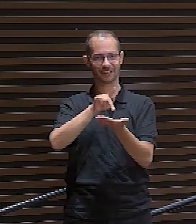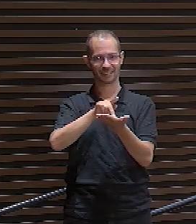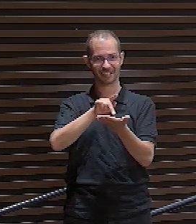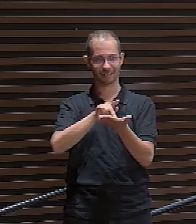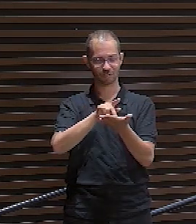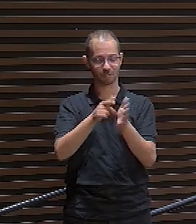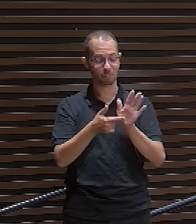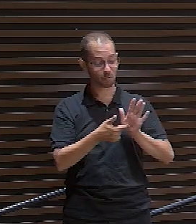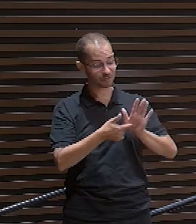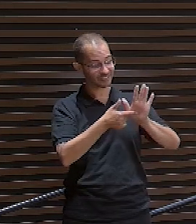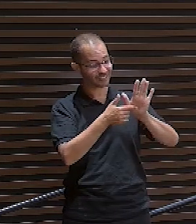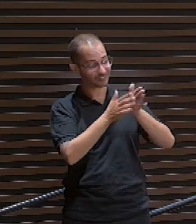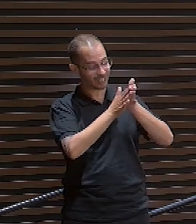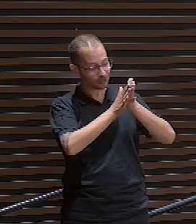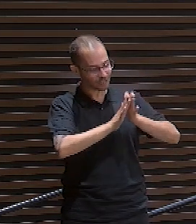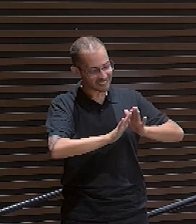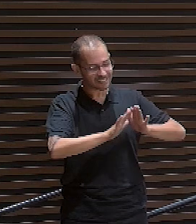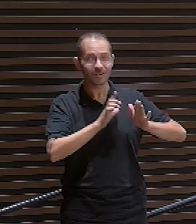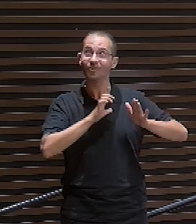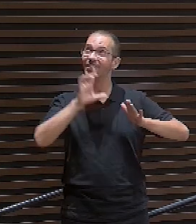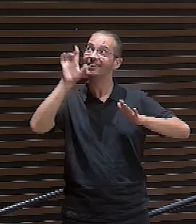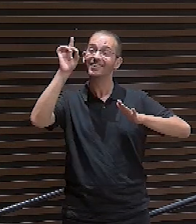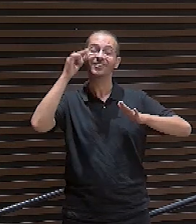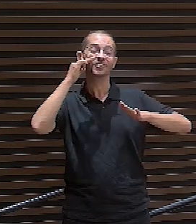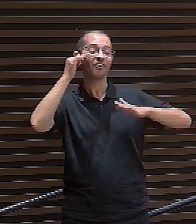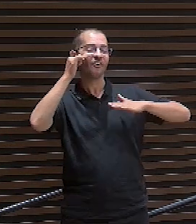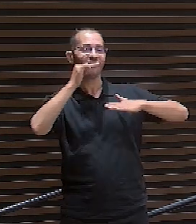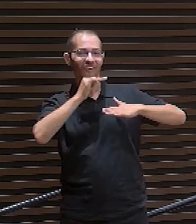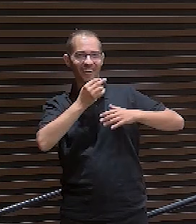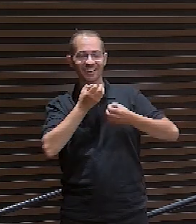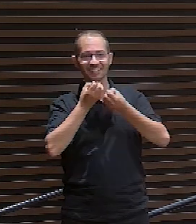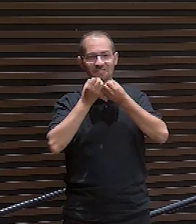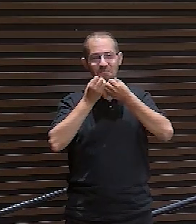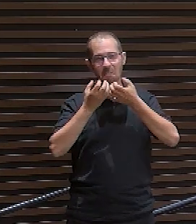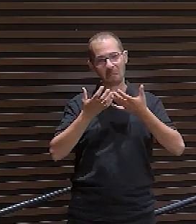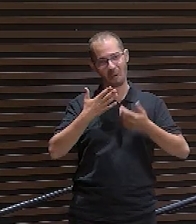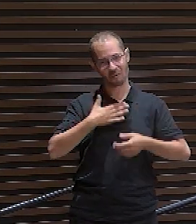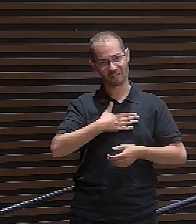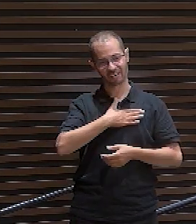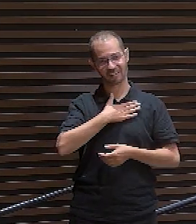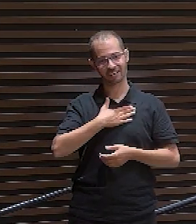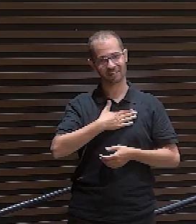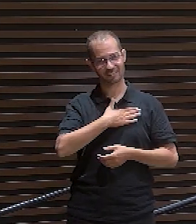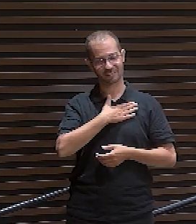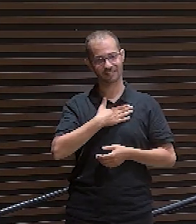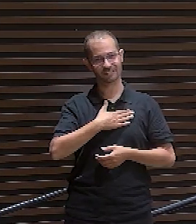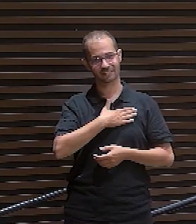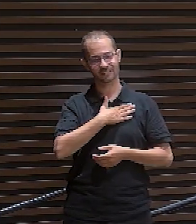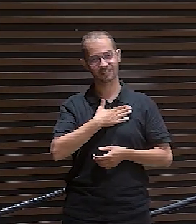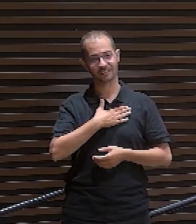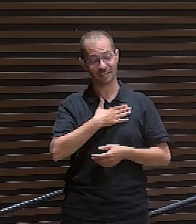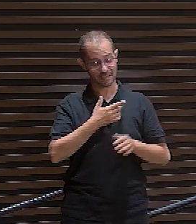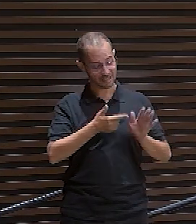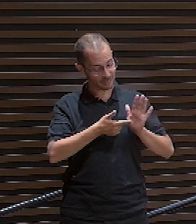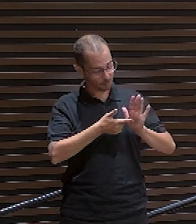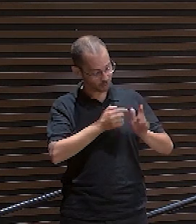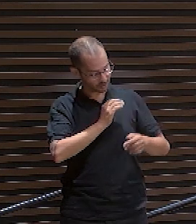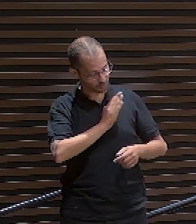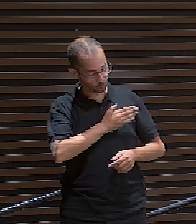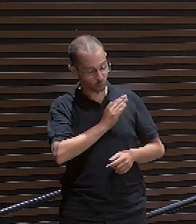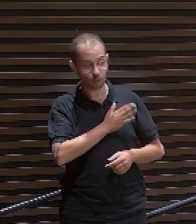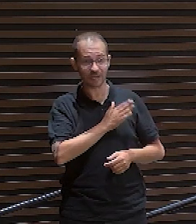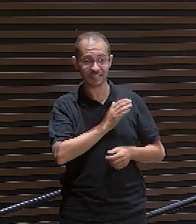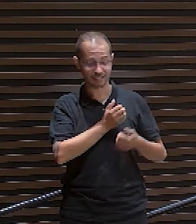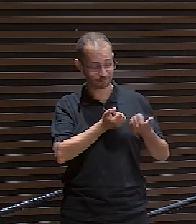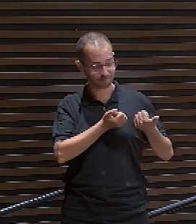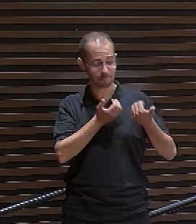adoração que agrada a Deus transcende as formas externas e reflete um coração plenamente